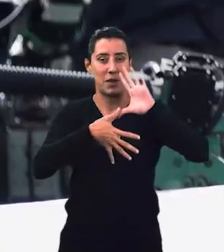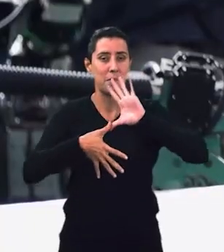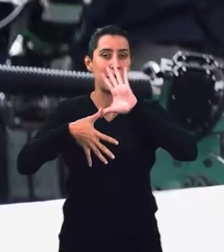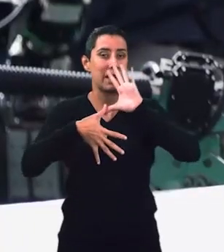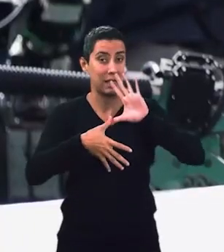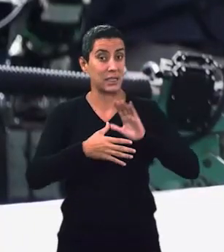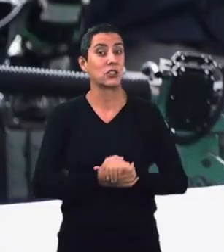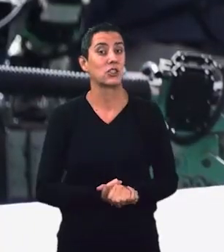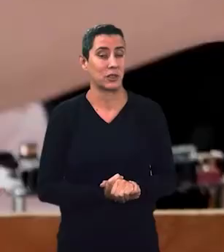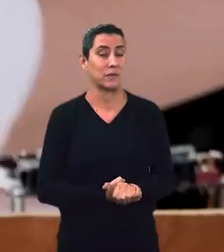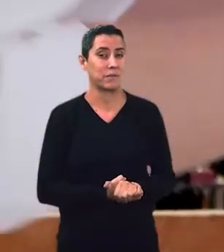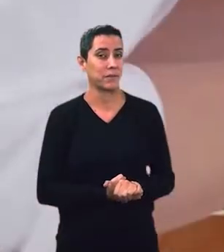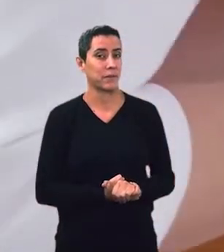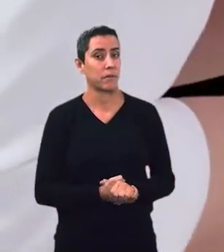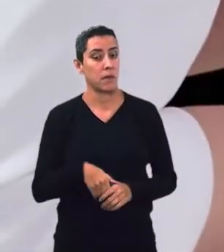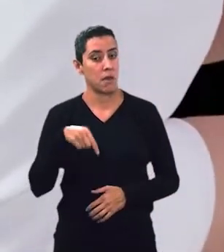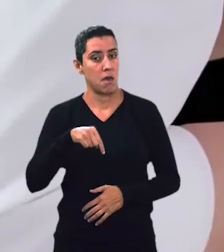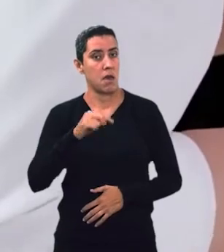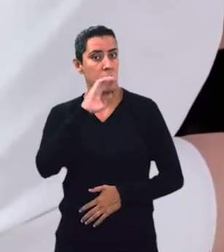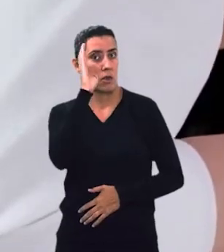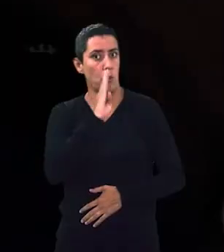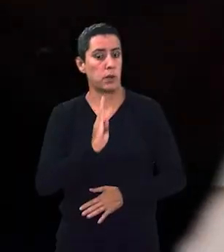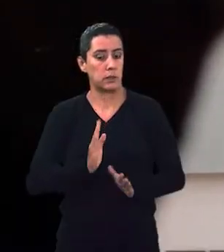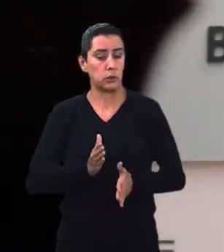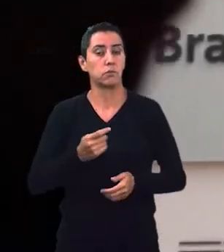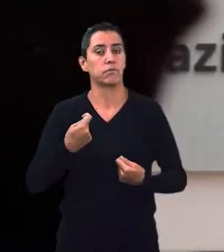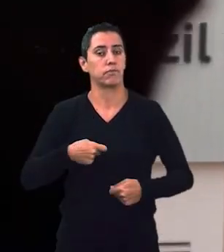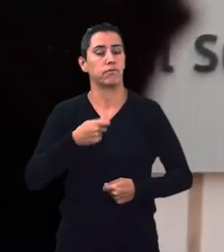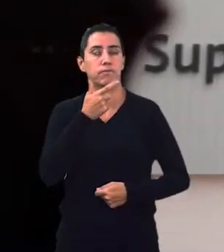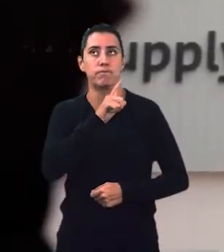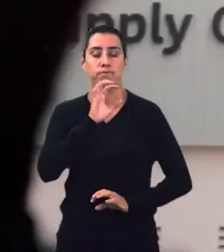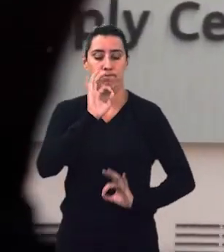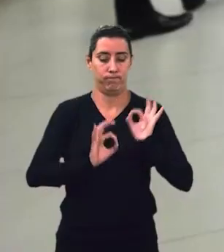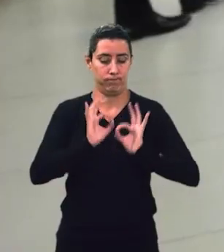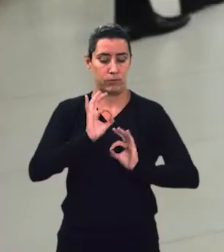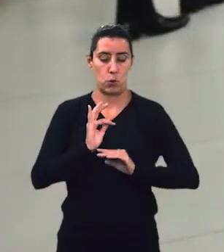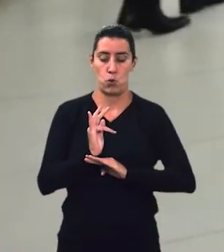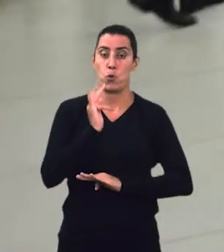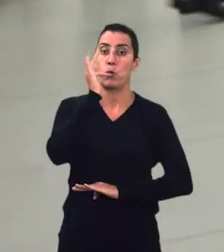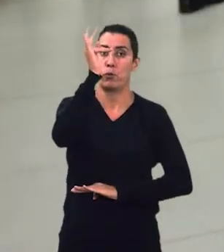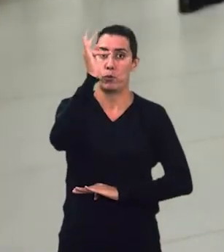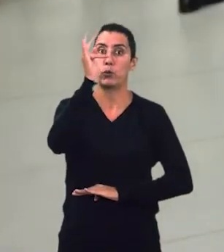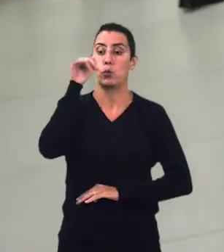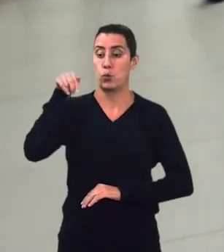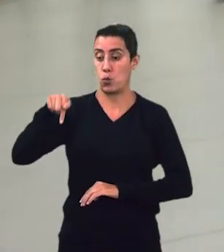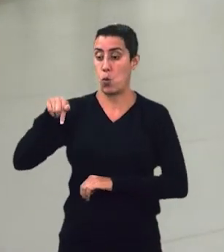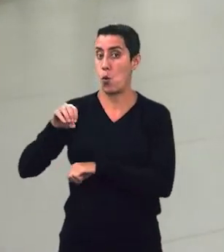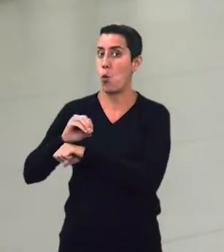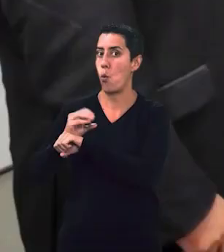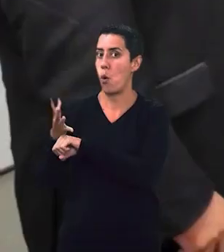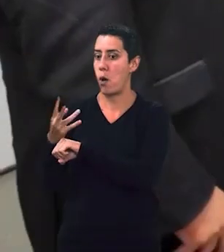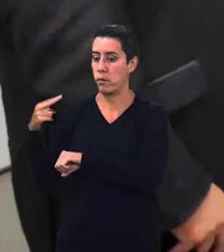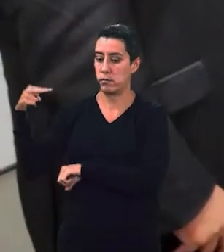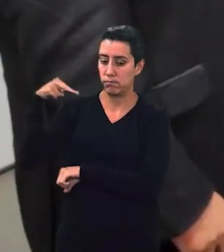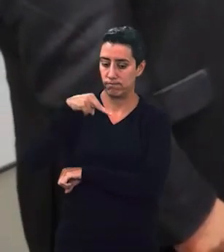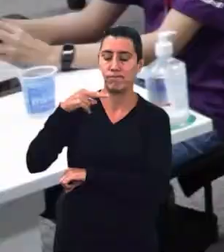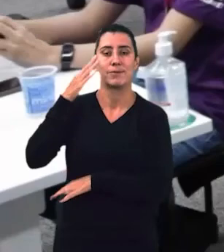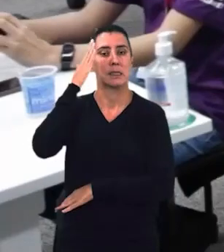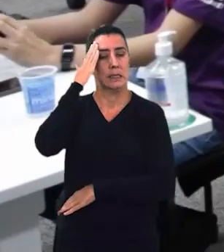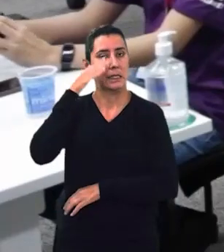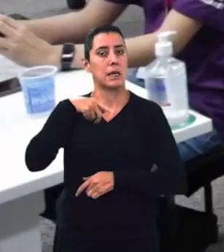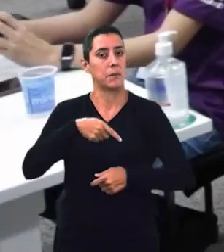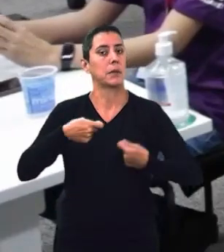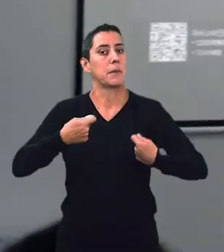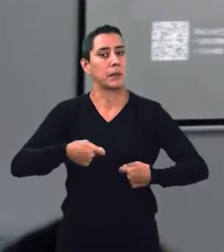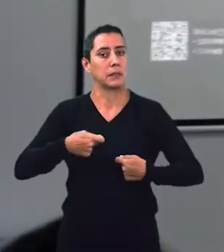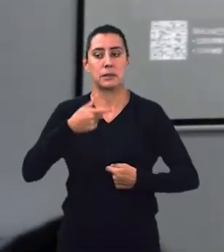O país precisa se preparar para a alta demanda por talentos qualificados. A Huawei sempre esteve atenta a esta necessidade e